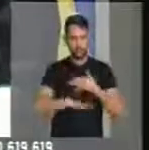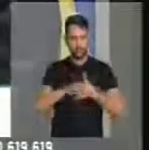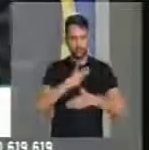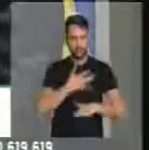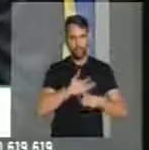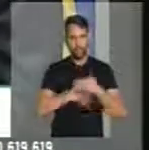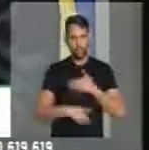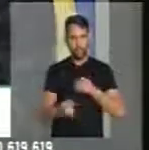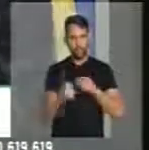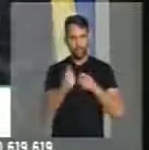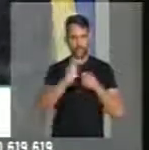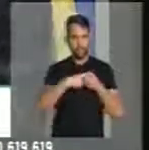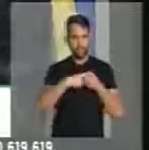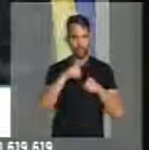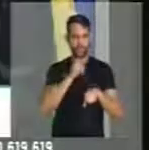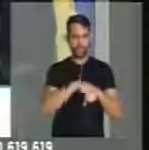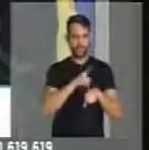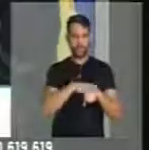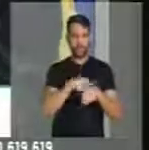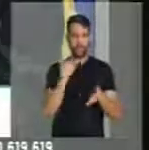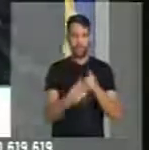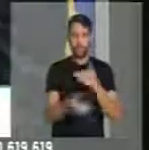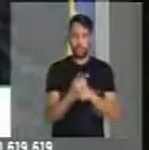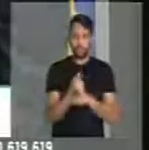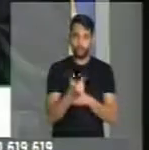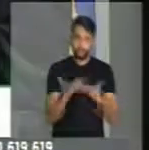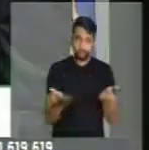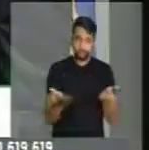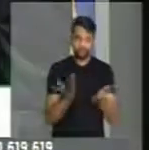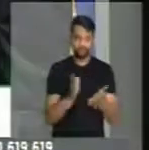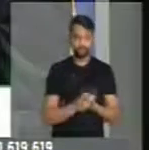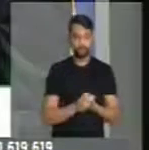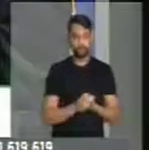para recuperar esse tempo perdido.